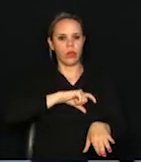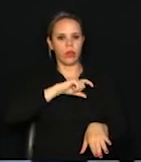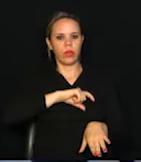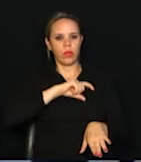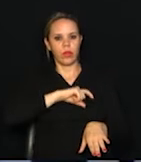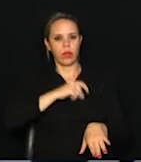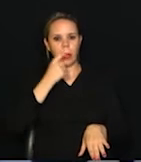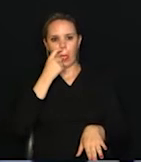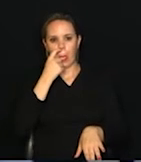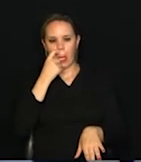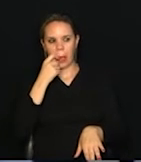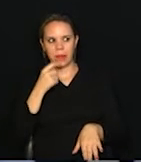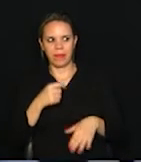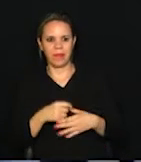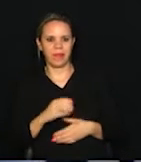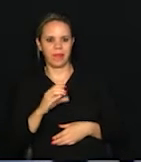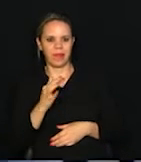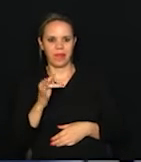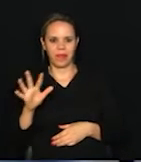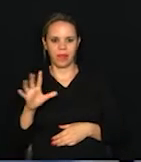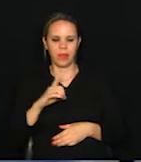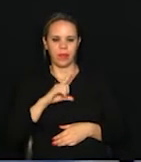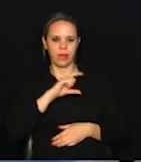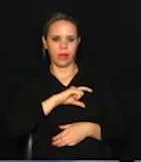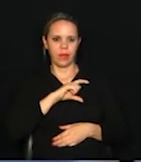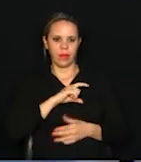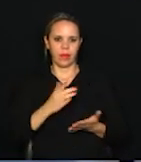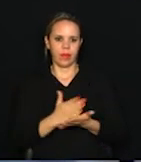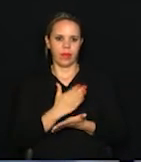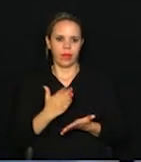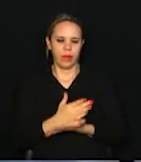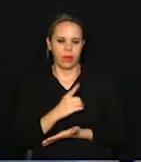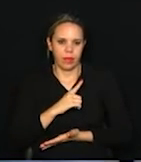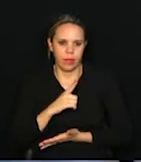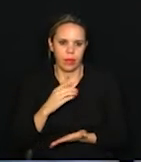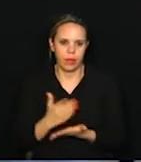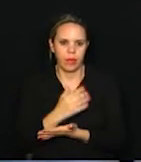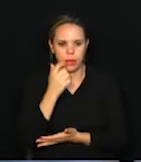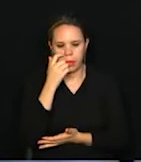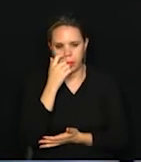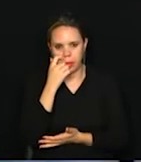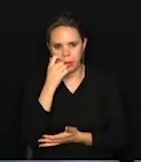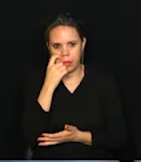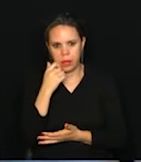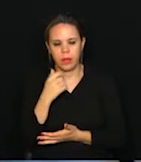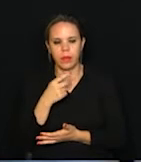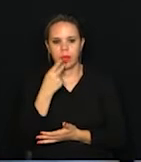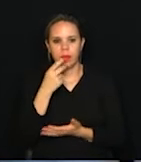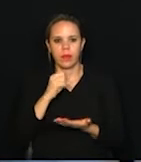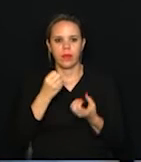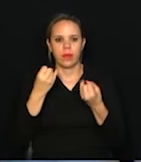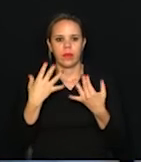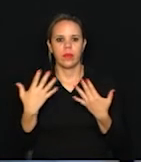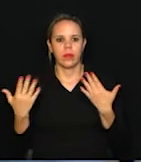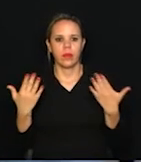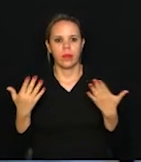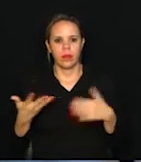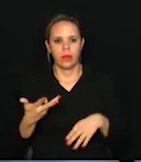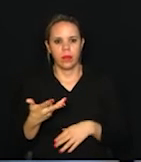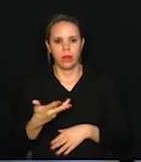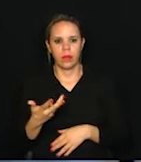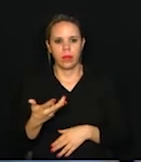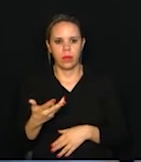fez autoescola, você tinha uma cartilinha, você tinha um livrinho lá que dizia quais são as